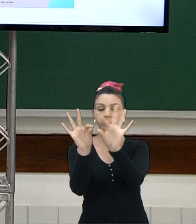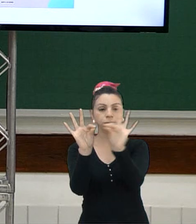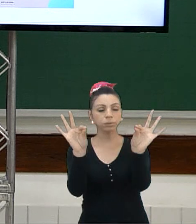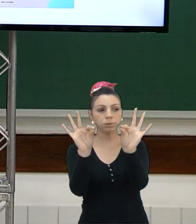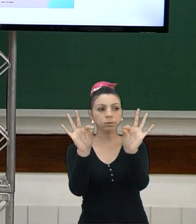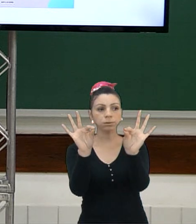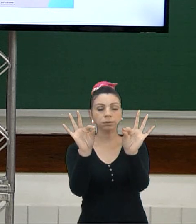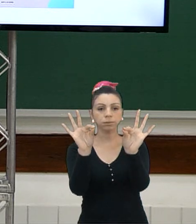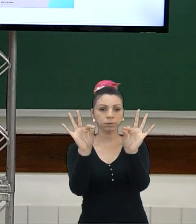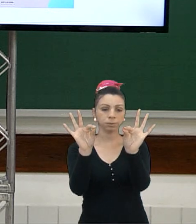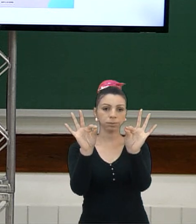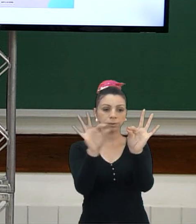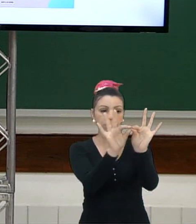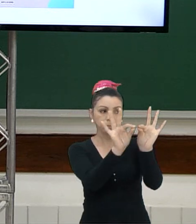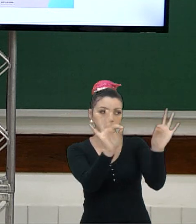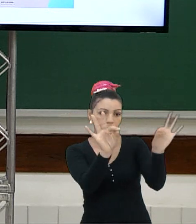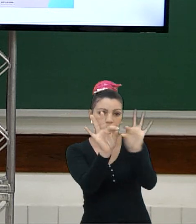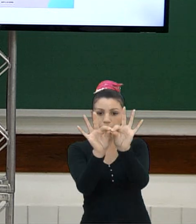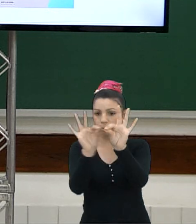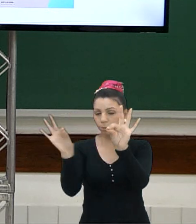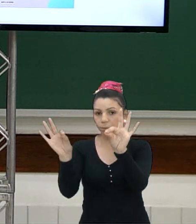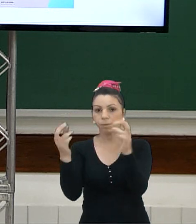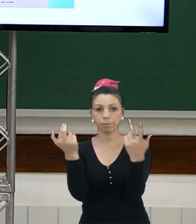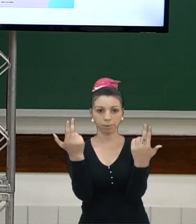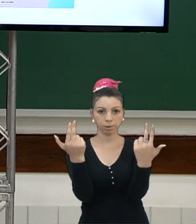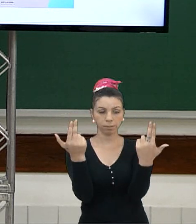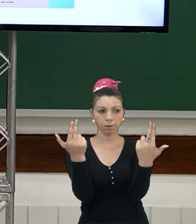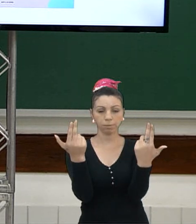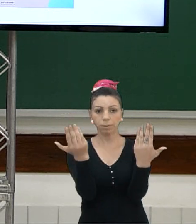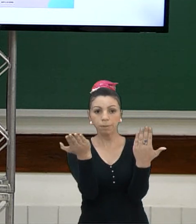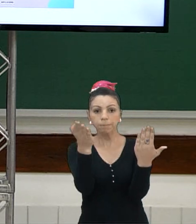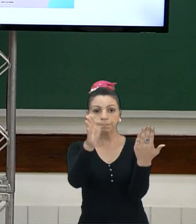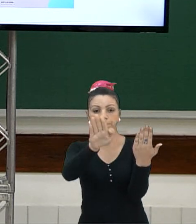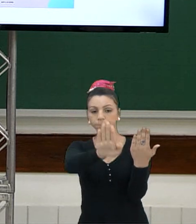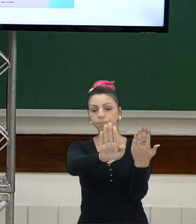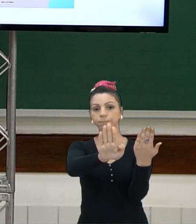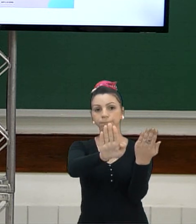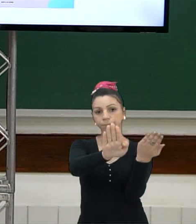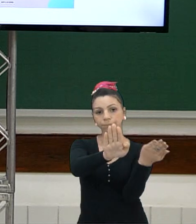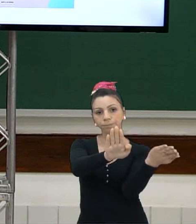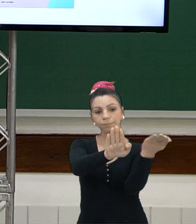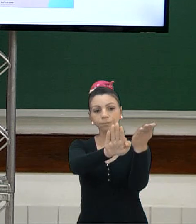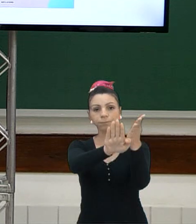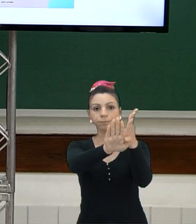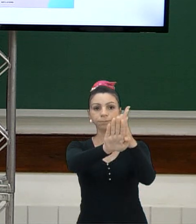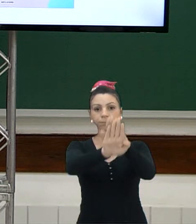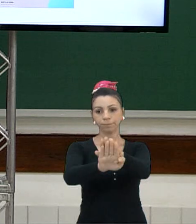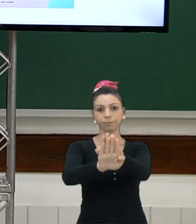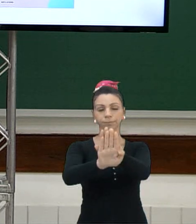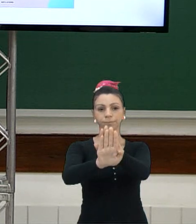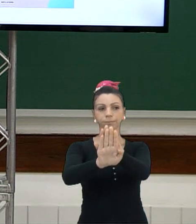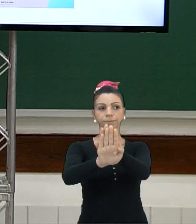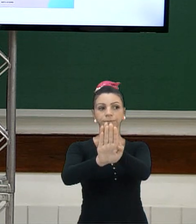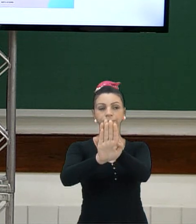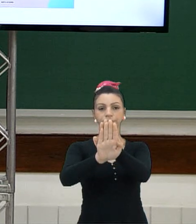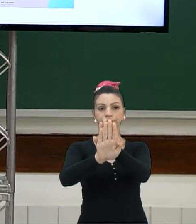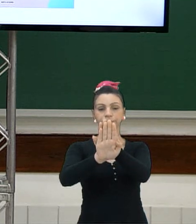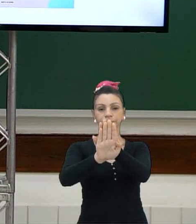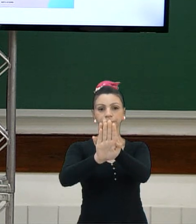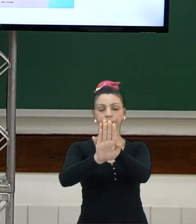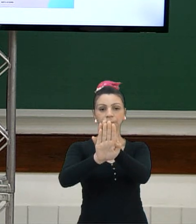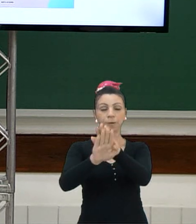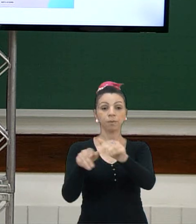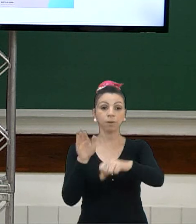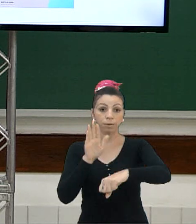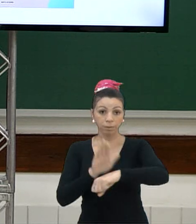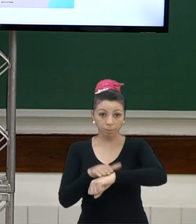que fique com a mesma medida e vou fazer o meu folheto. Eu vou dar um